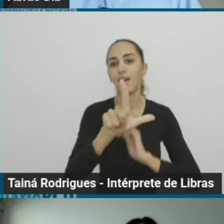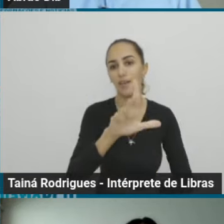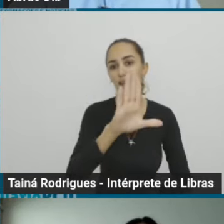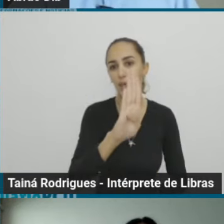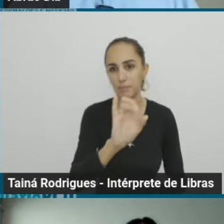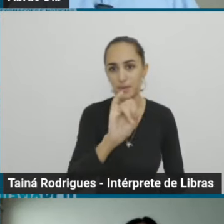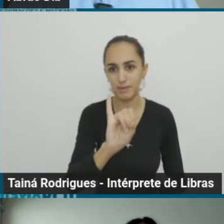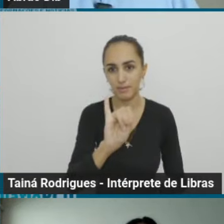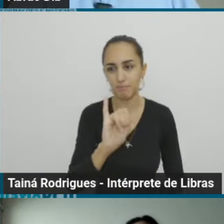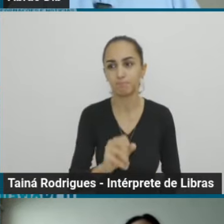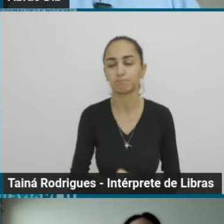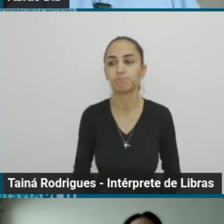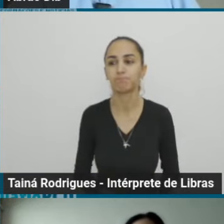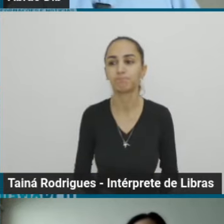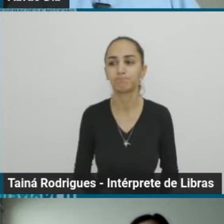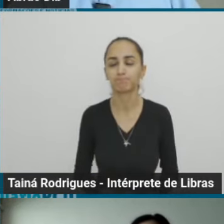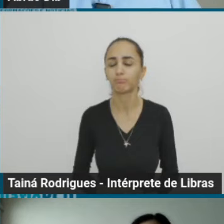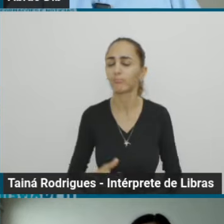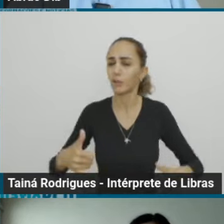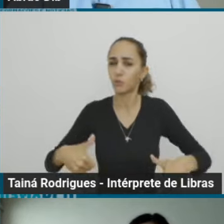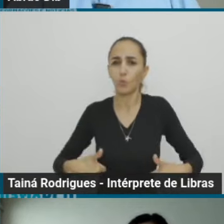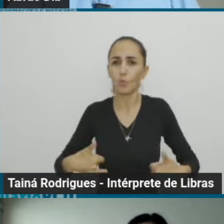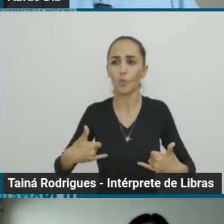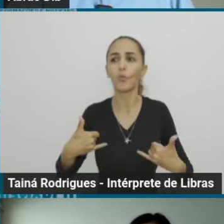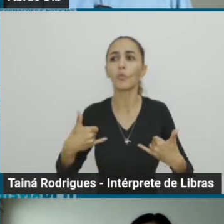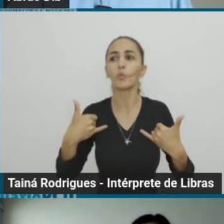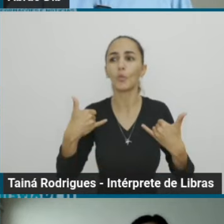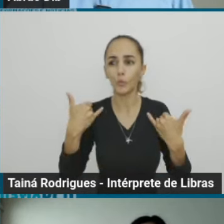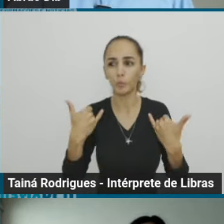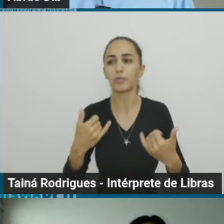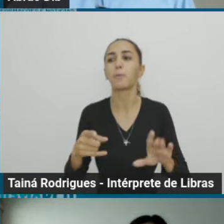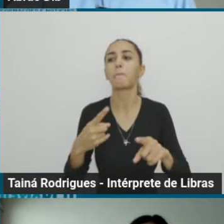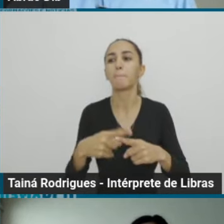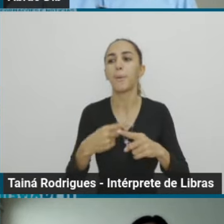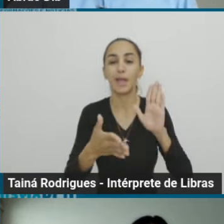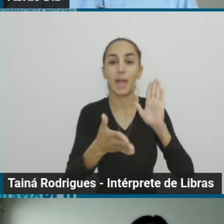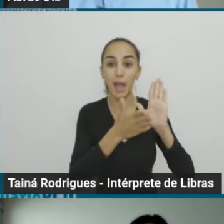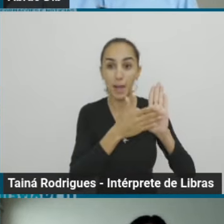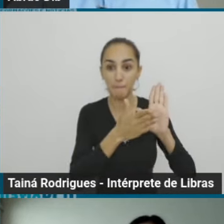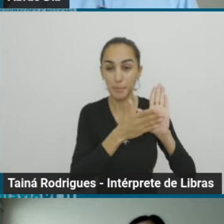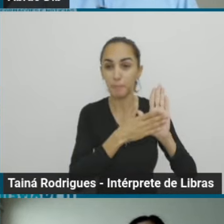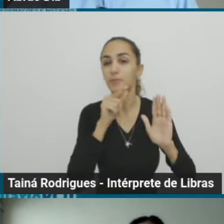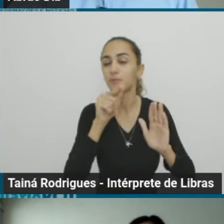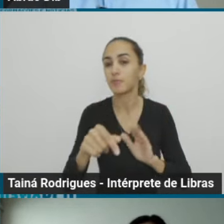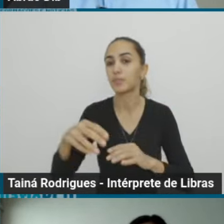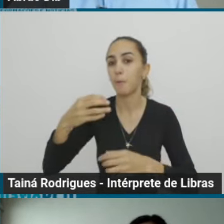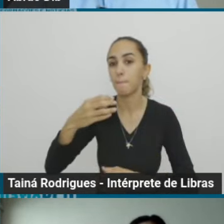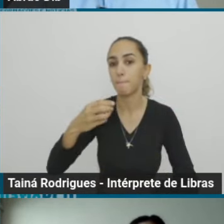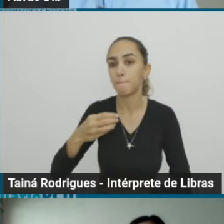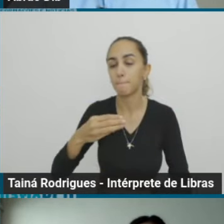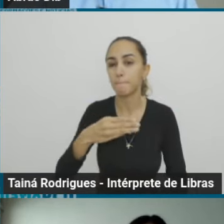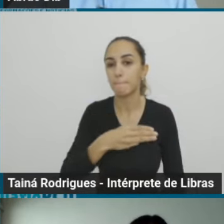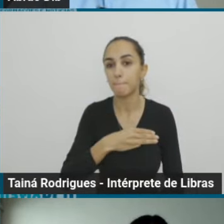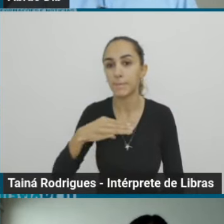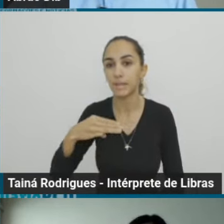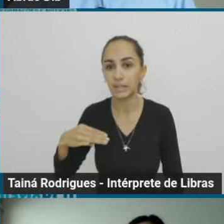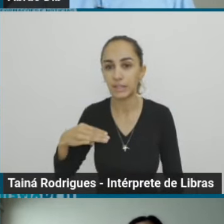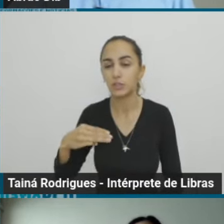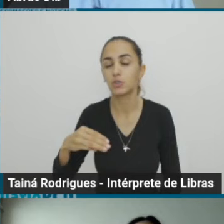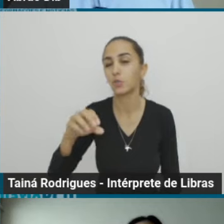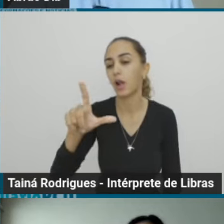inclusão. Isso muito me orgulha, porque foi a proposta que fiz ao ministro Lewandowski, eu acabara de chegar da